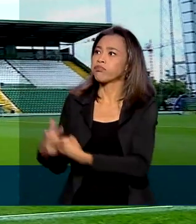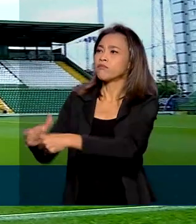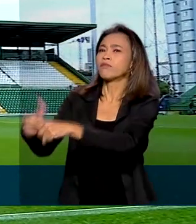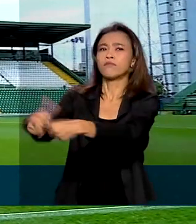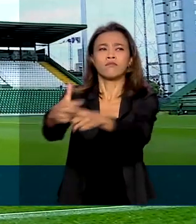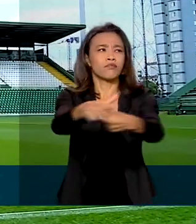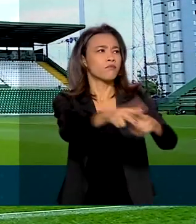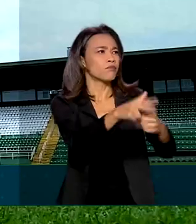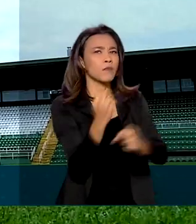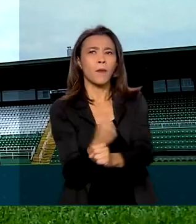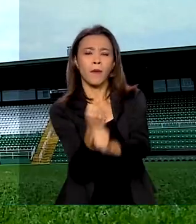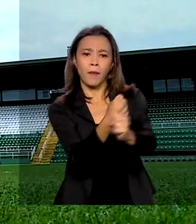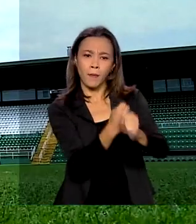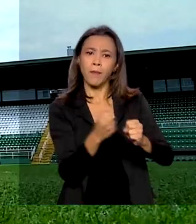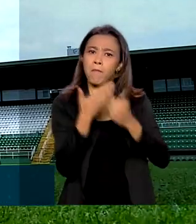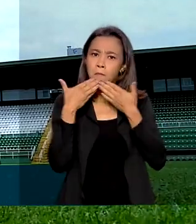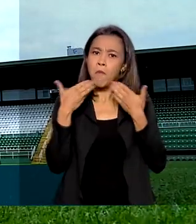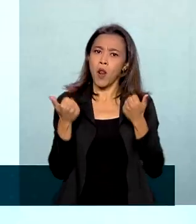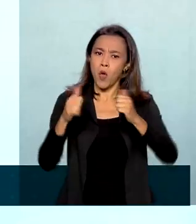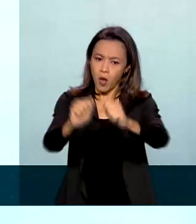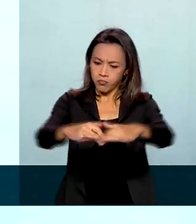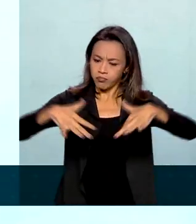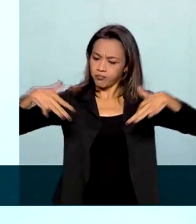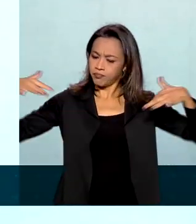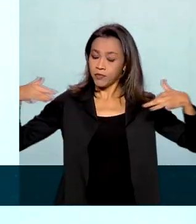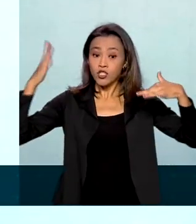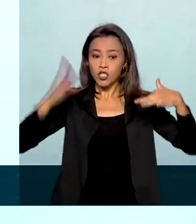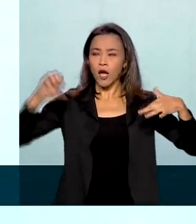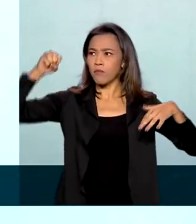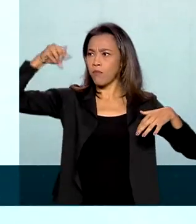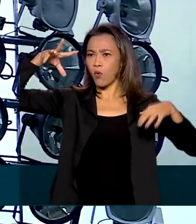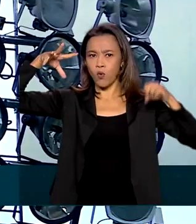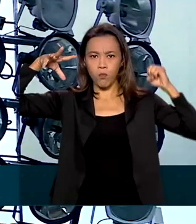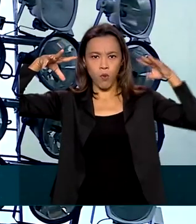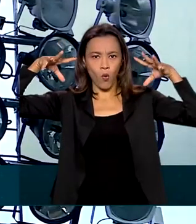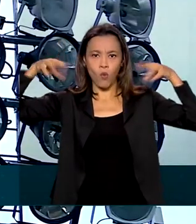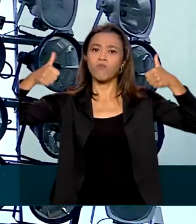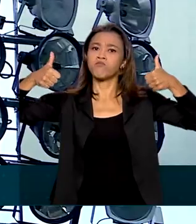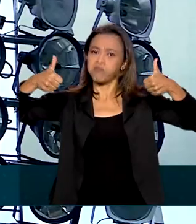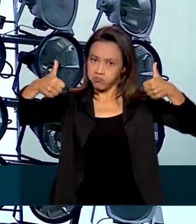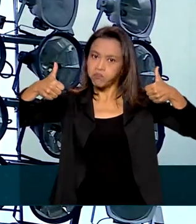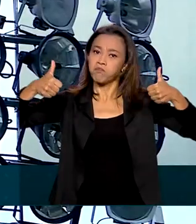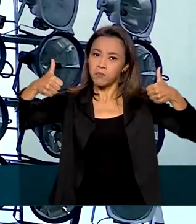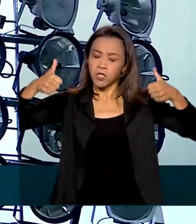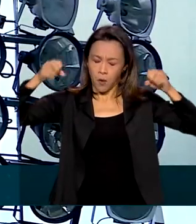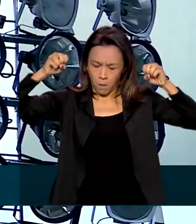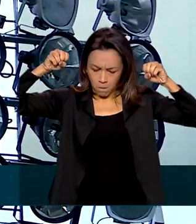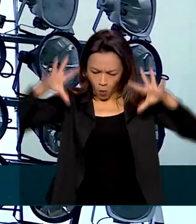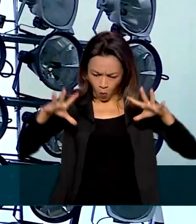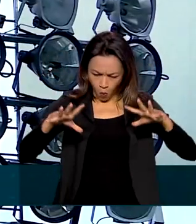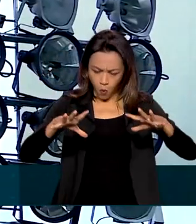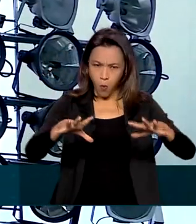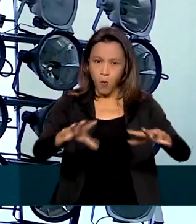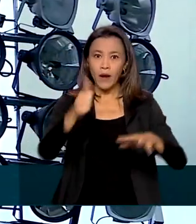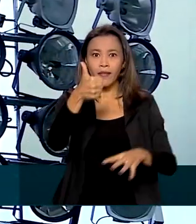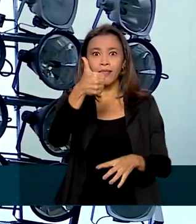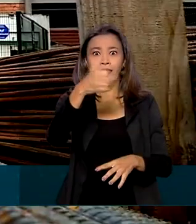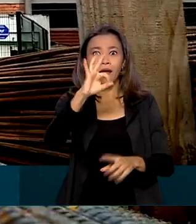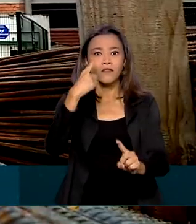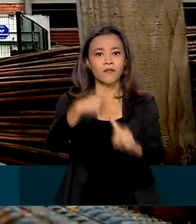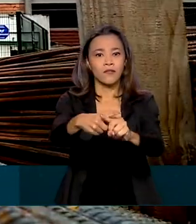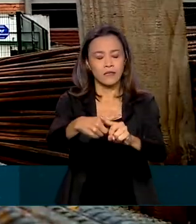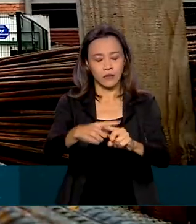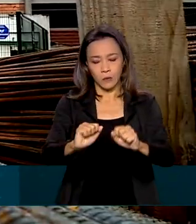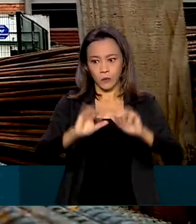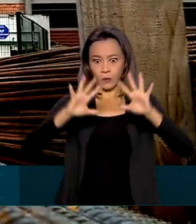melhoria da estrutura e já concluiu a modernização dos refletores, que tiveram capacidade de iluminação ampliada em 10 vezes.